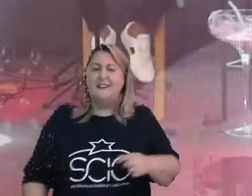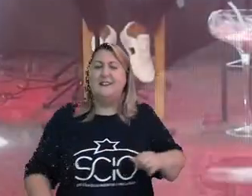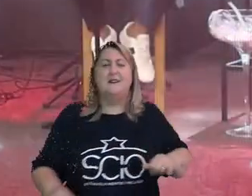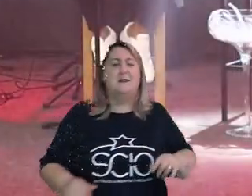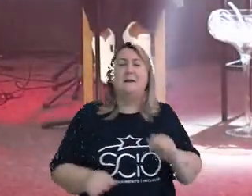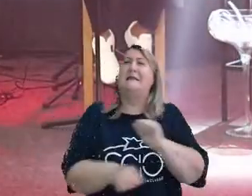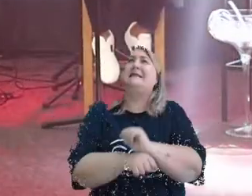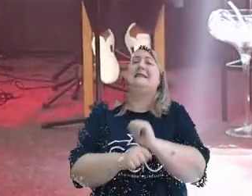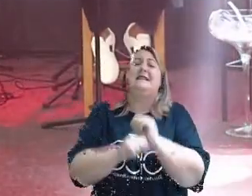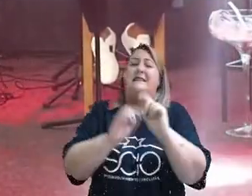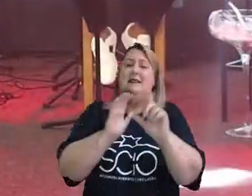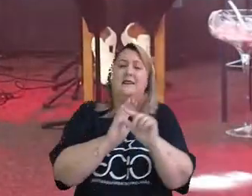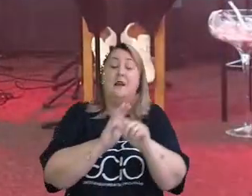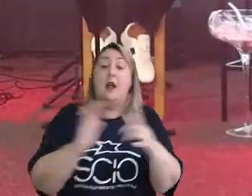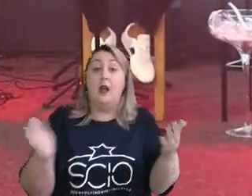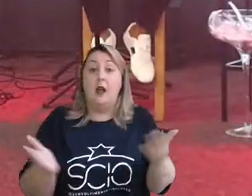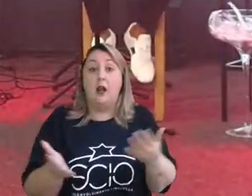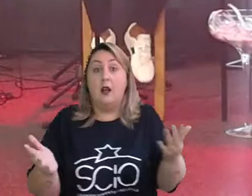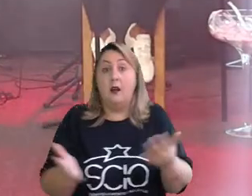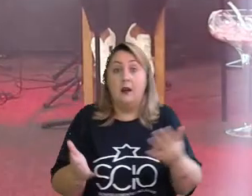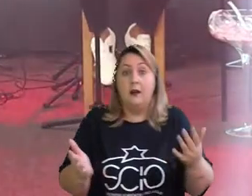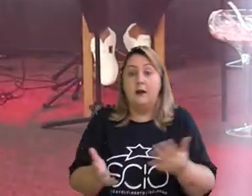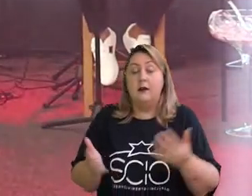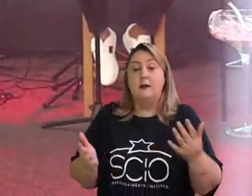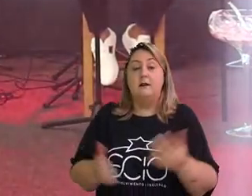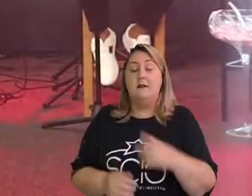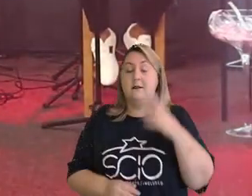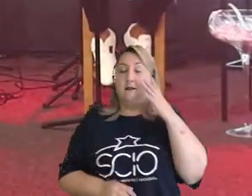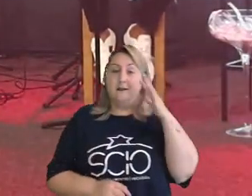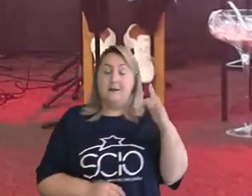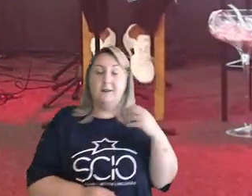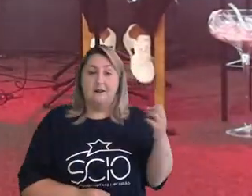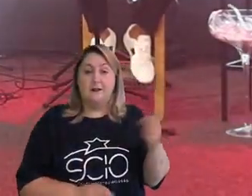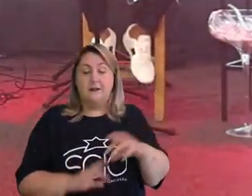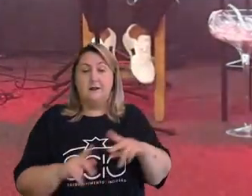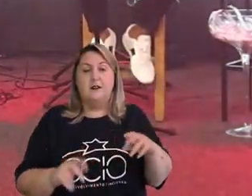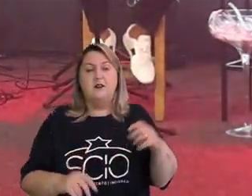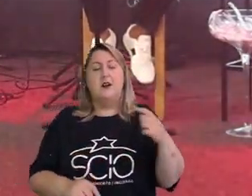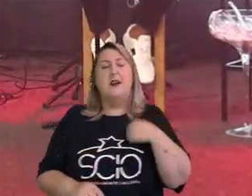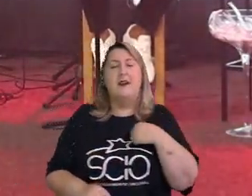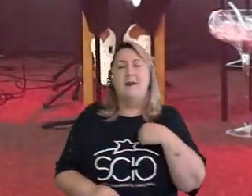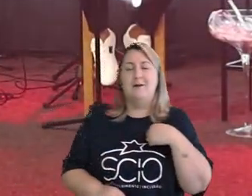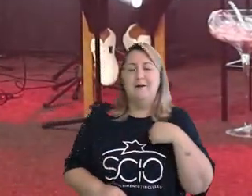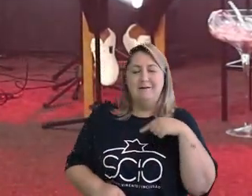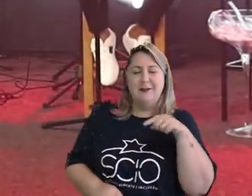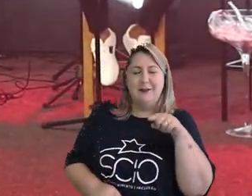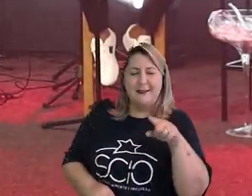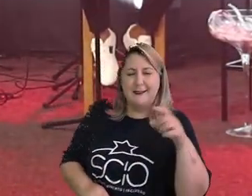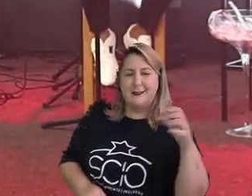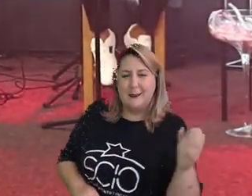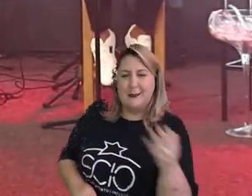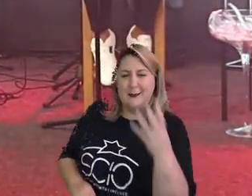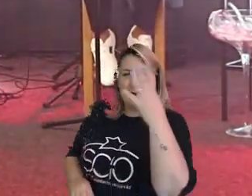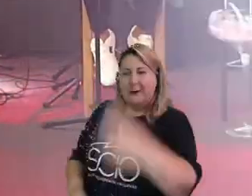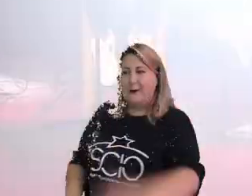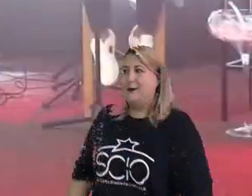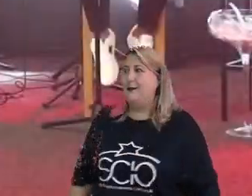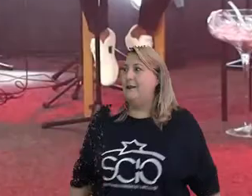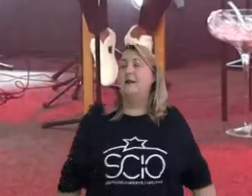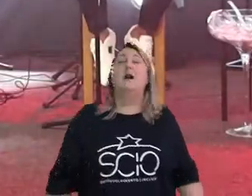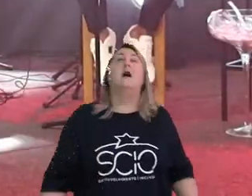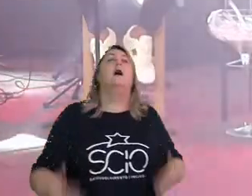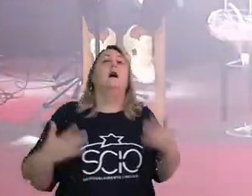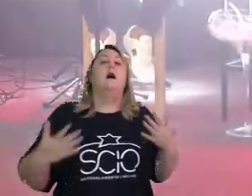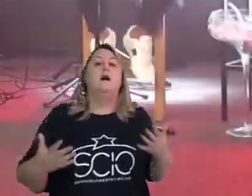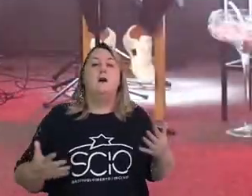um depois. Na mesma hora deu vontade de dizer: eu e esse novo você. Lá